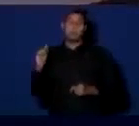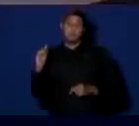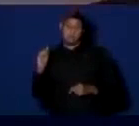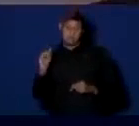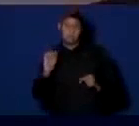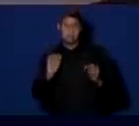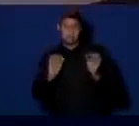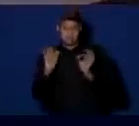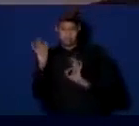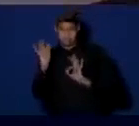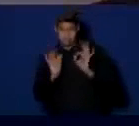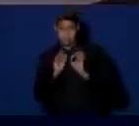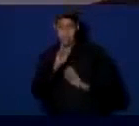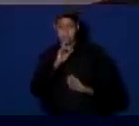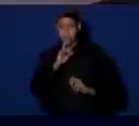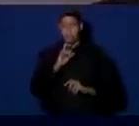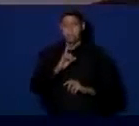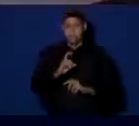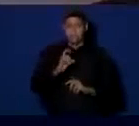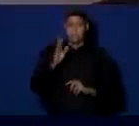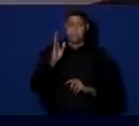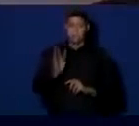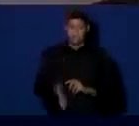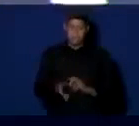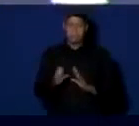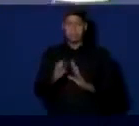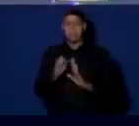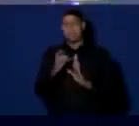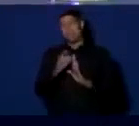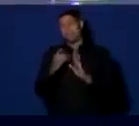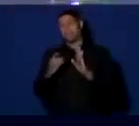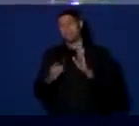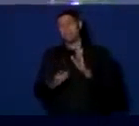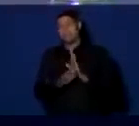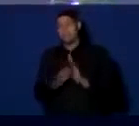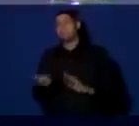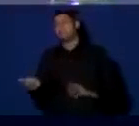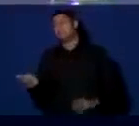da estratégia verde há algumas décadas,